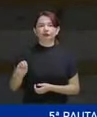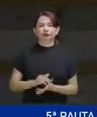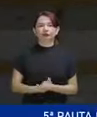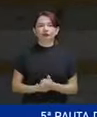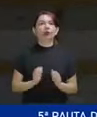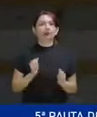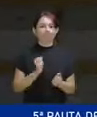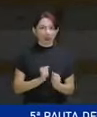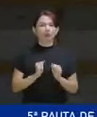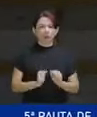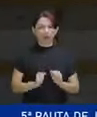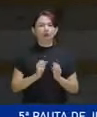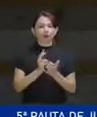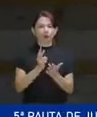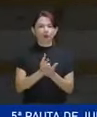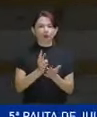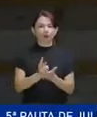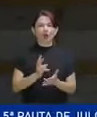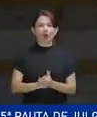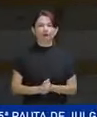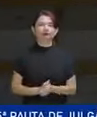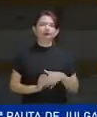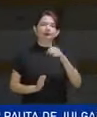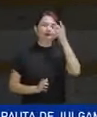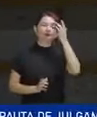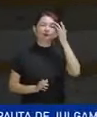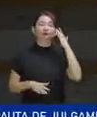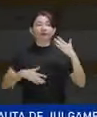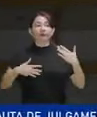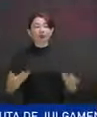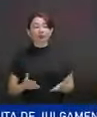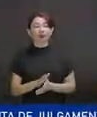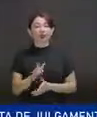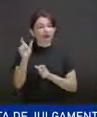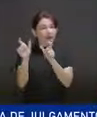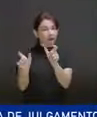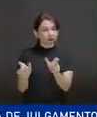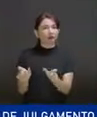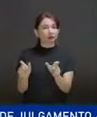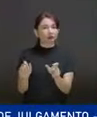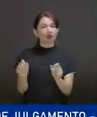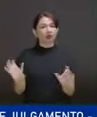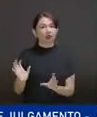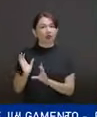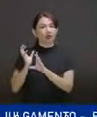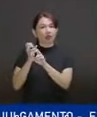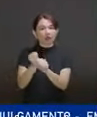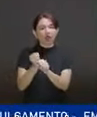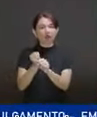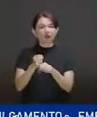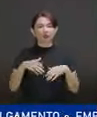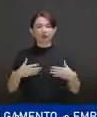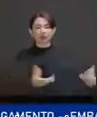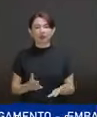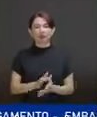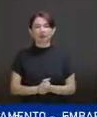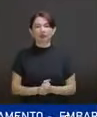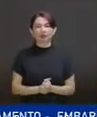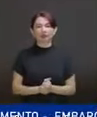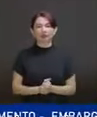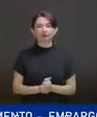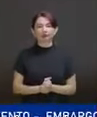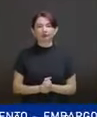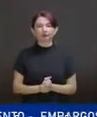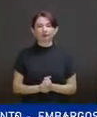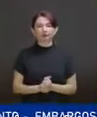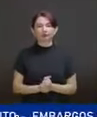Ok, doutora, Bom, pode continuando. Os embargantes, eles alegaram, em síntese, que os ilícitos objeto da presente Foco demanda